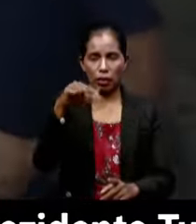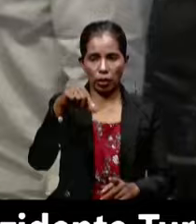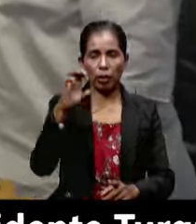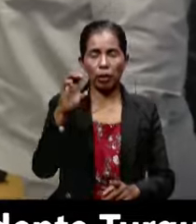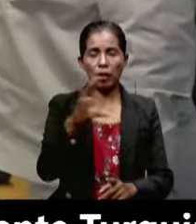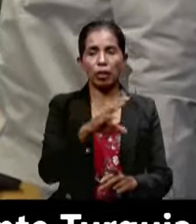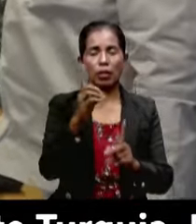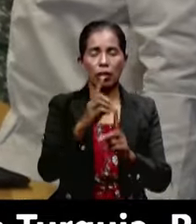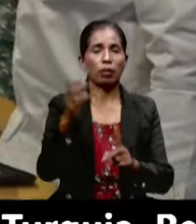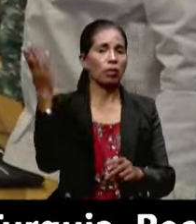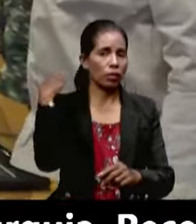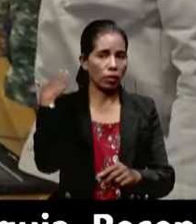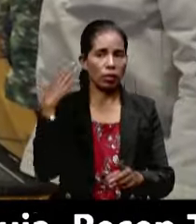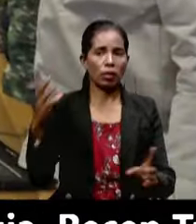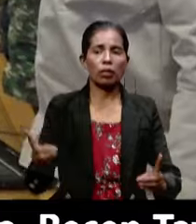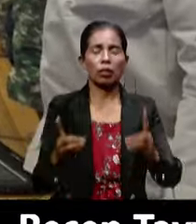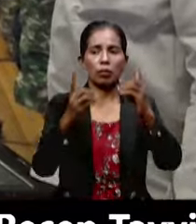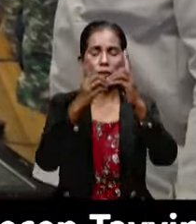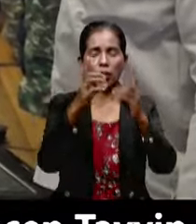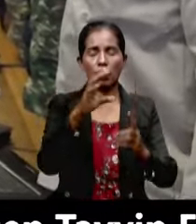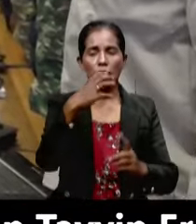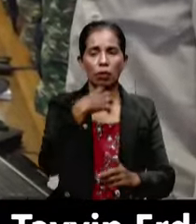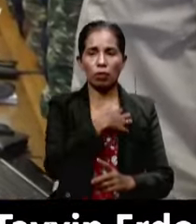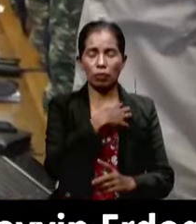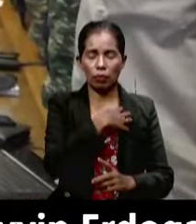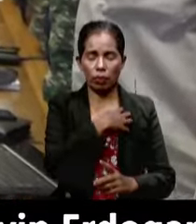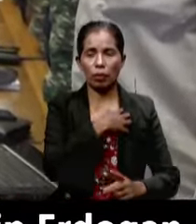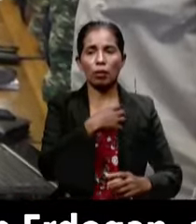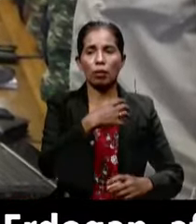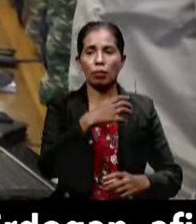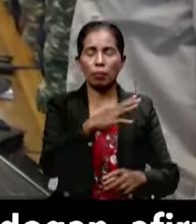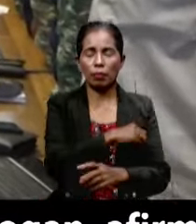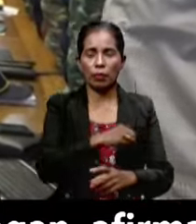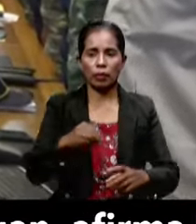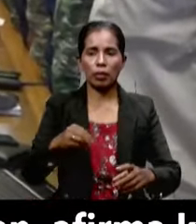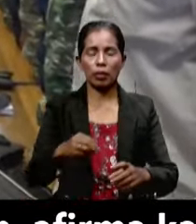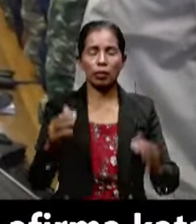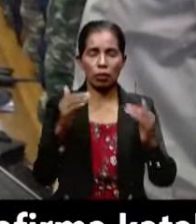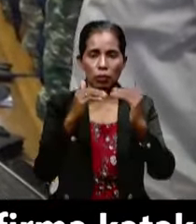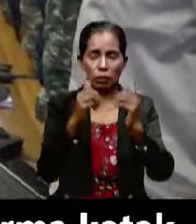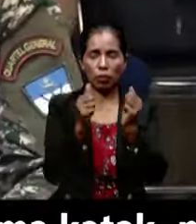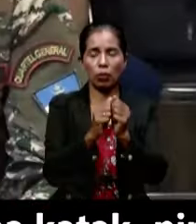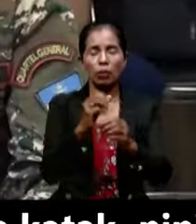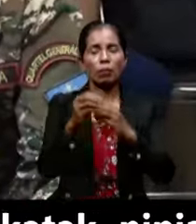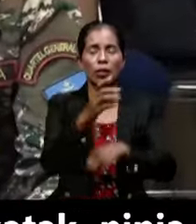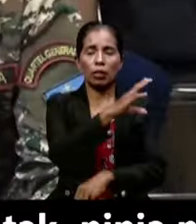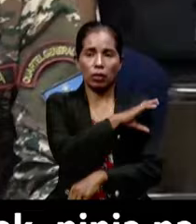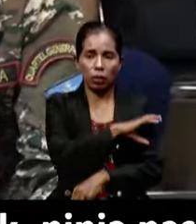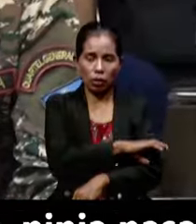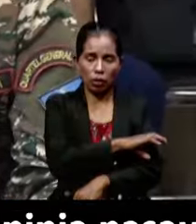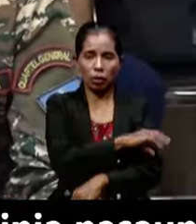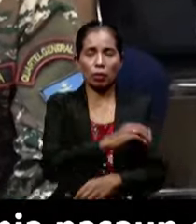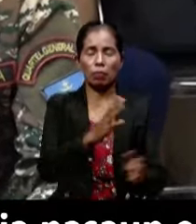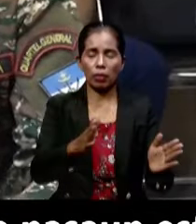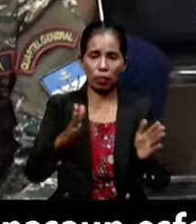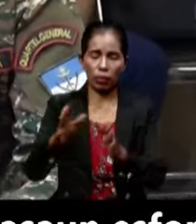Hira Kliuba, a Sormalo e a Quartel Geral PNTele, Rurihalo discussão entre equipa conjunta Segurança no Defesa, com a preparação segurança